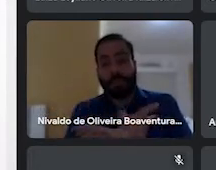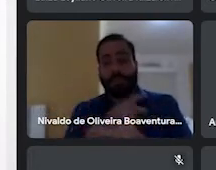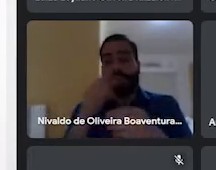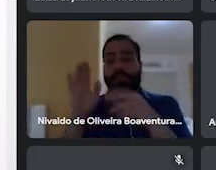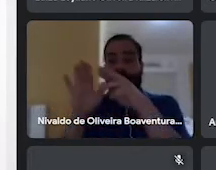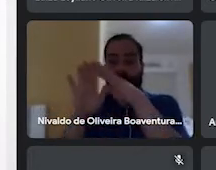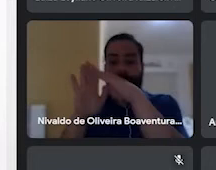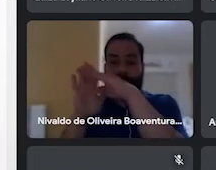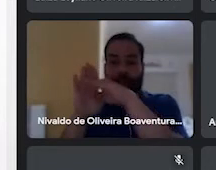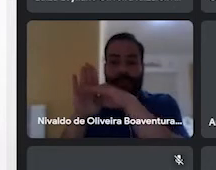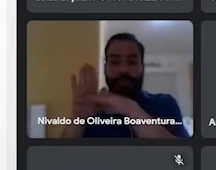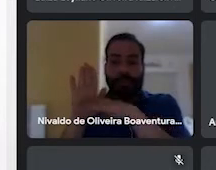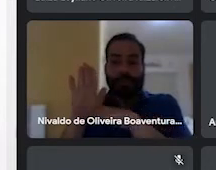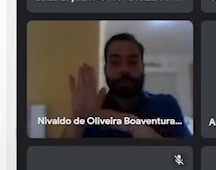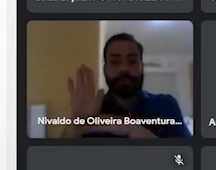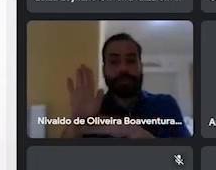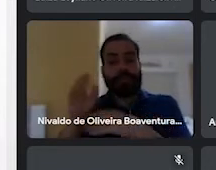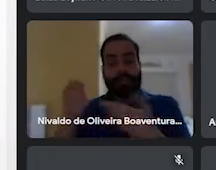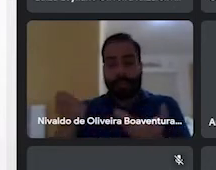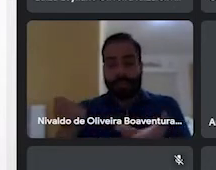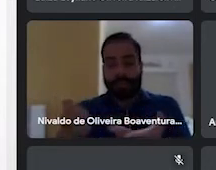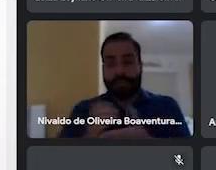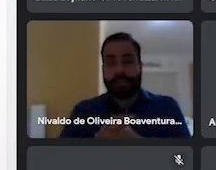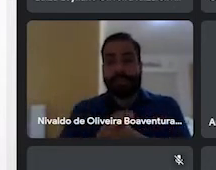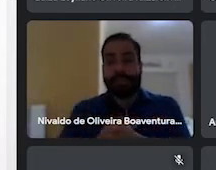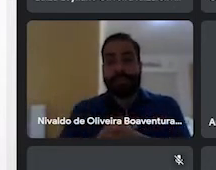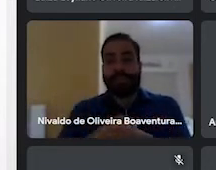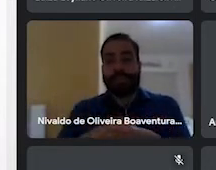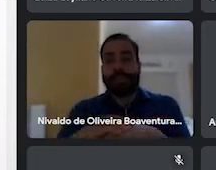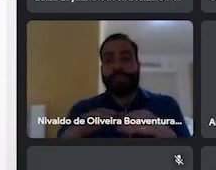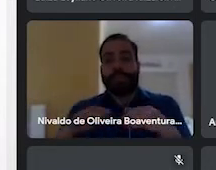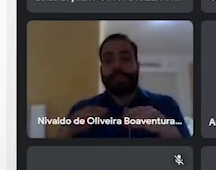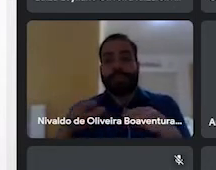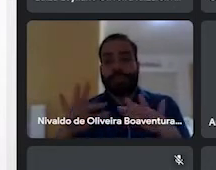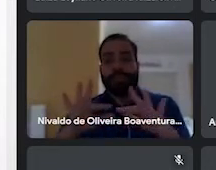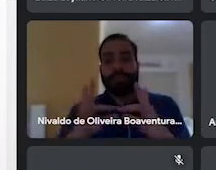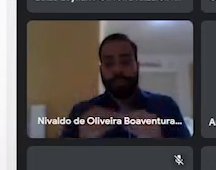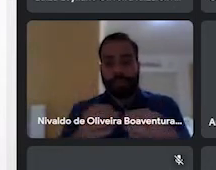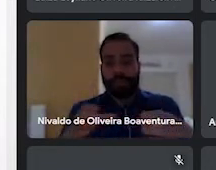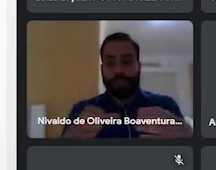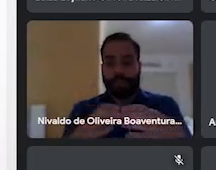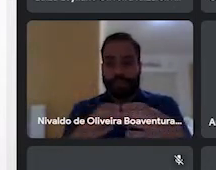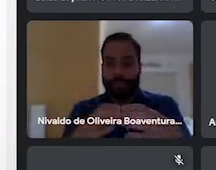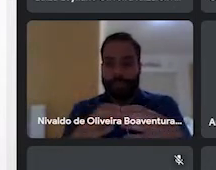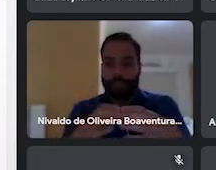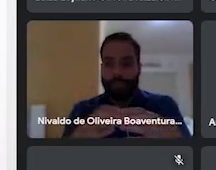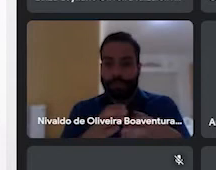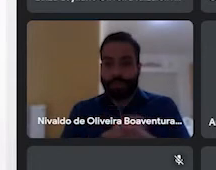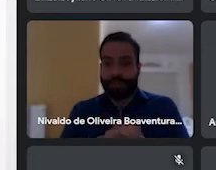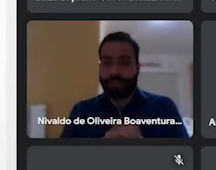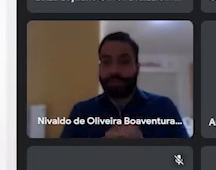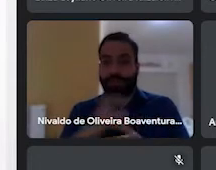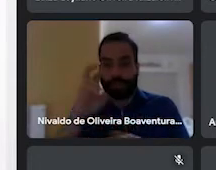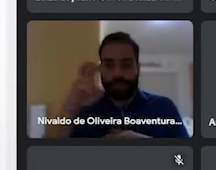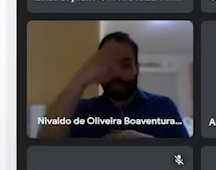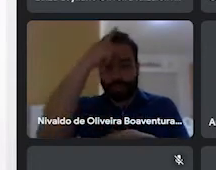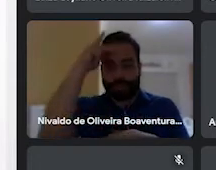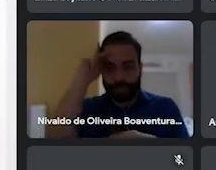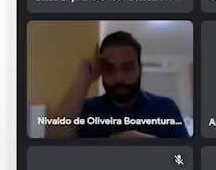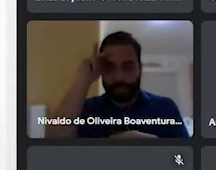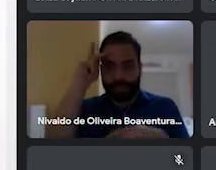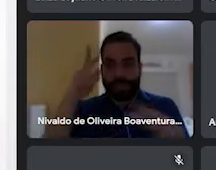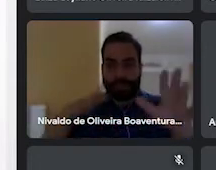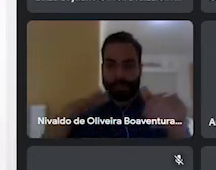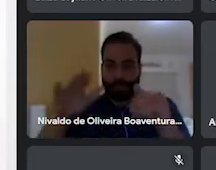essa situação. Eu vou juntar com a turma, eu já programo lá, são 5 elementos a turma, eu vou